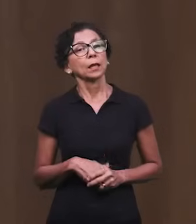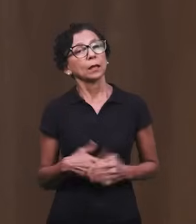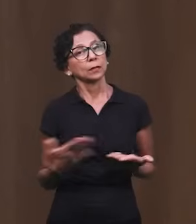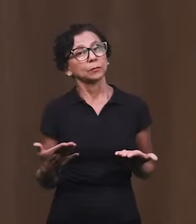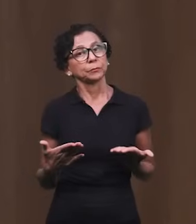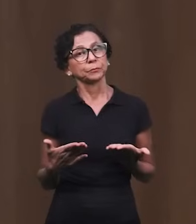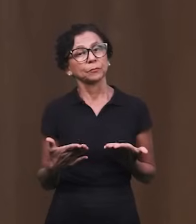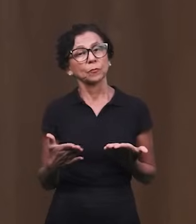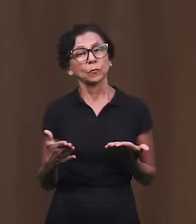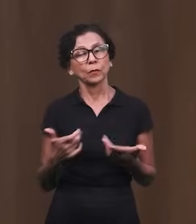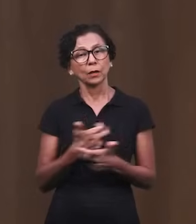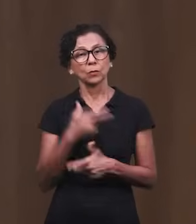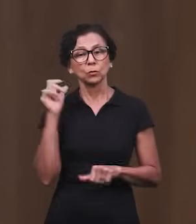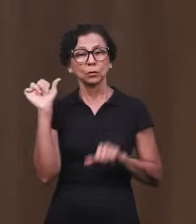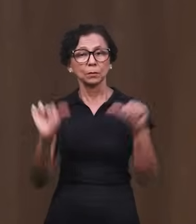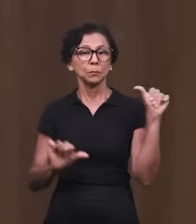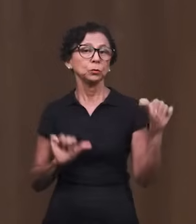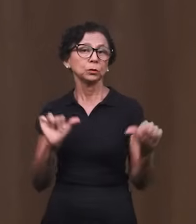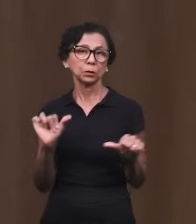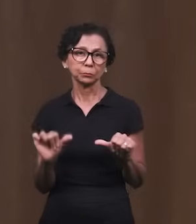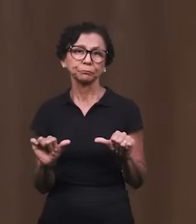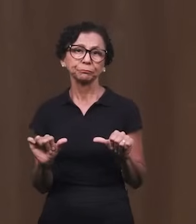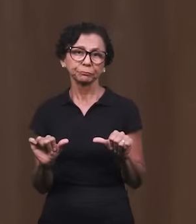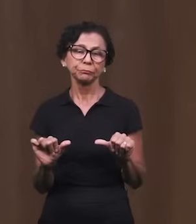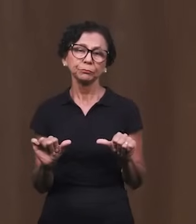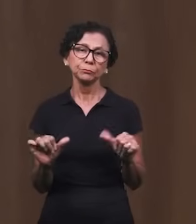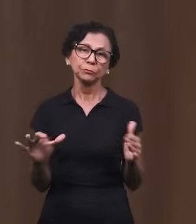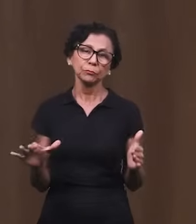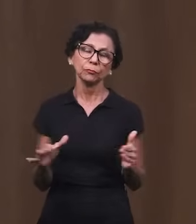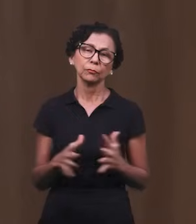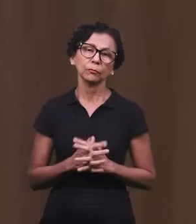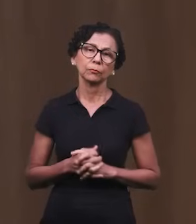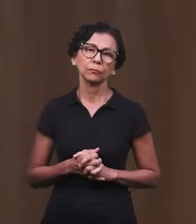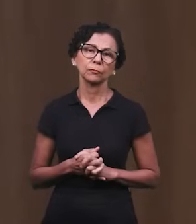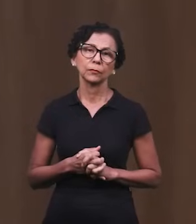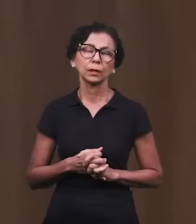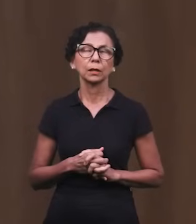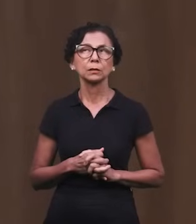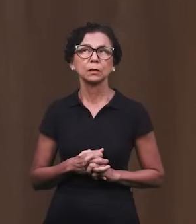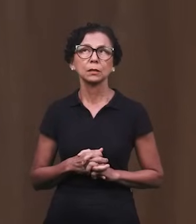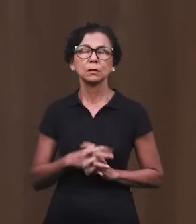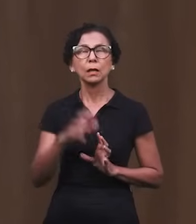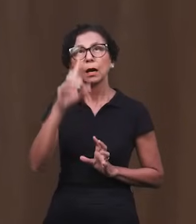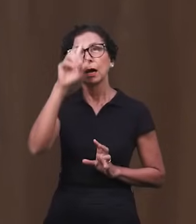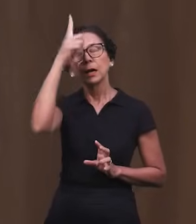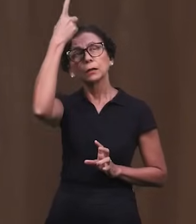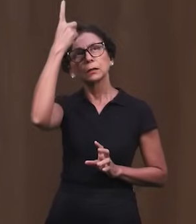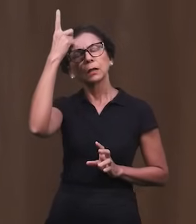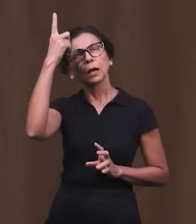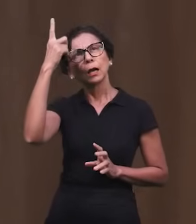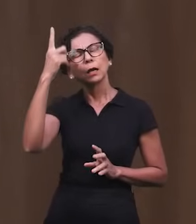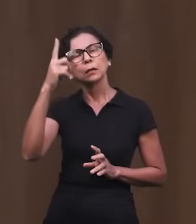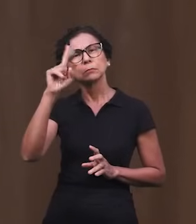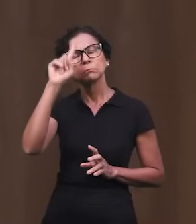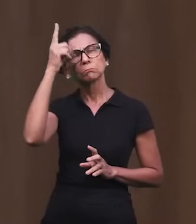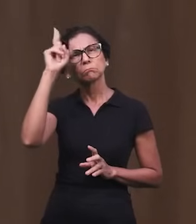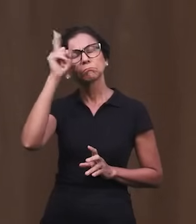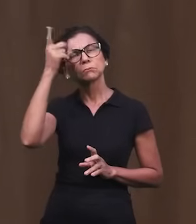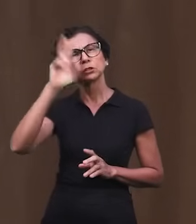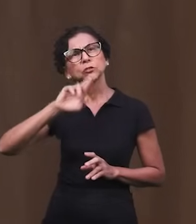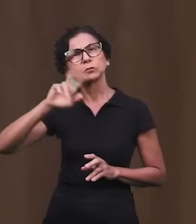Surgem ideias diferentes, muitas vezes malucas, eu diria, e nós temos que entender como é que